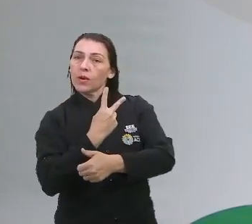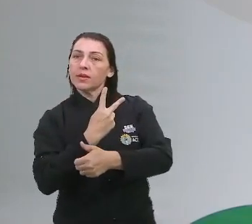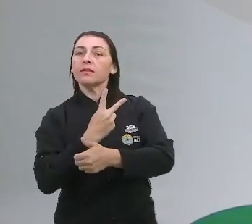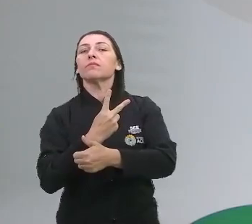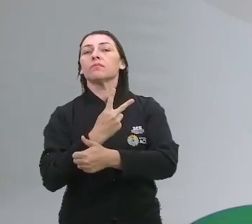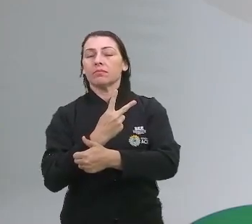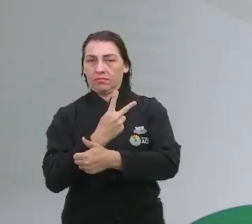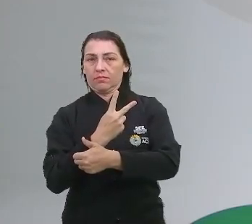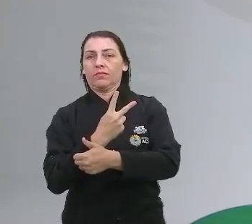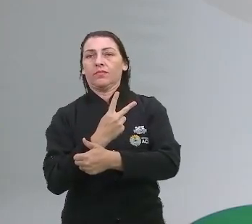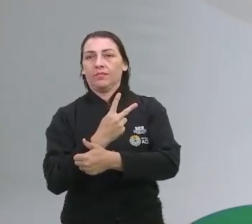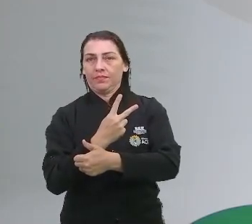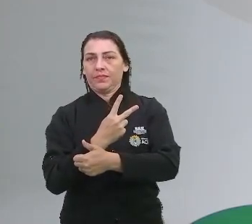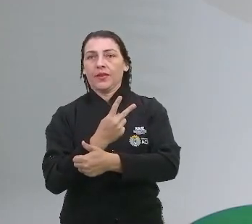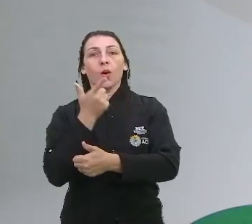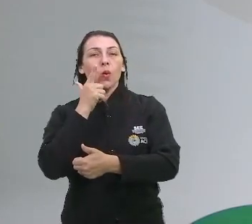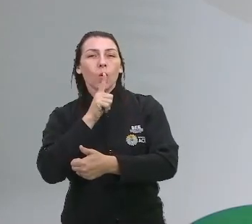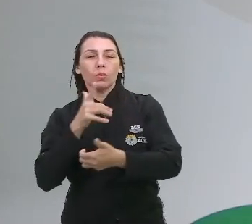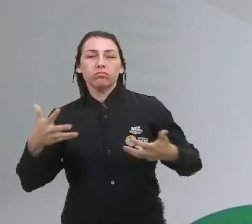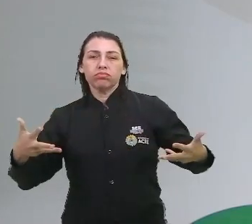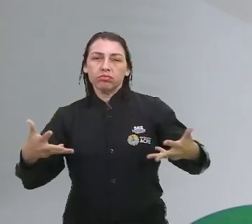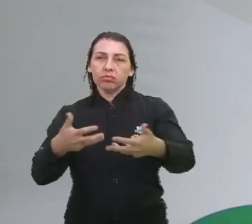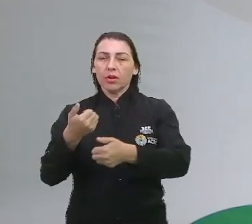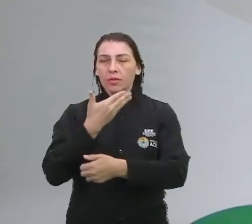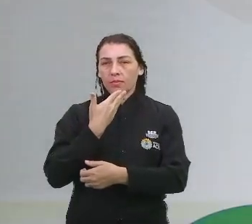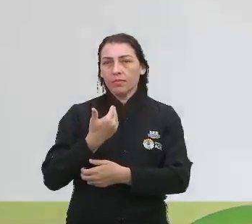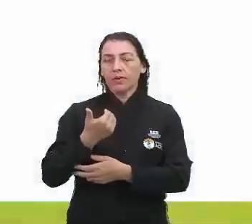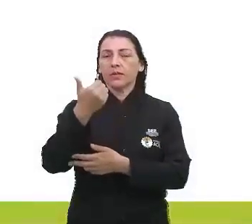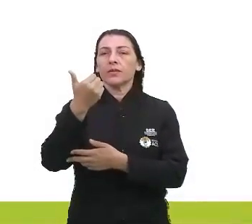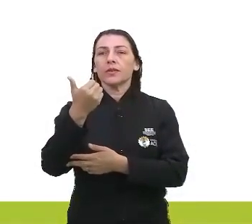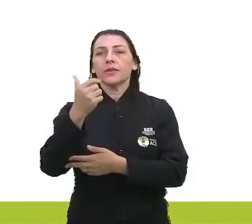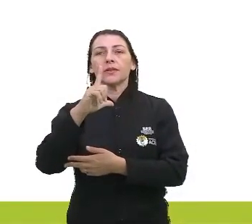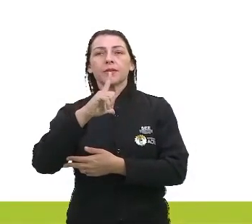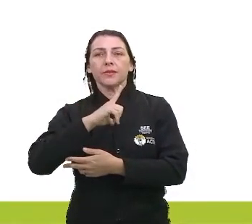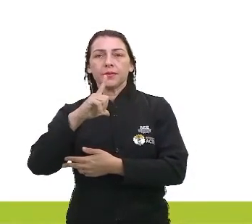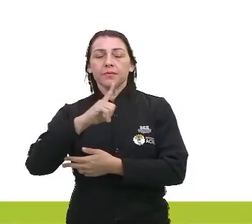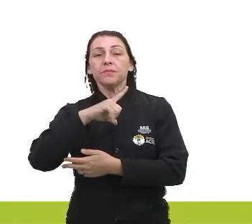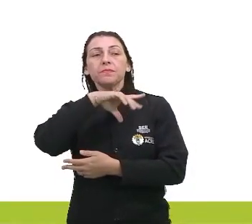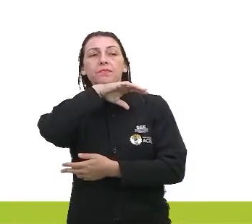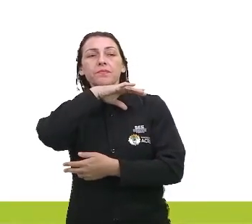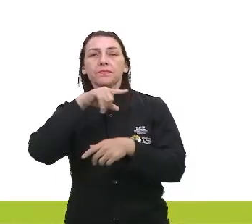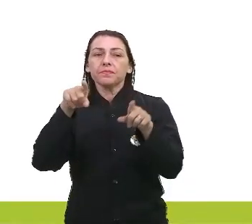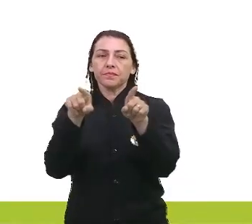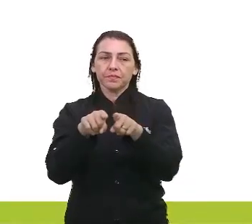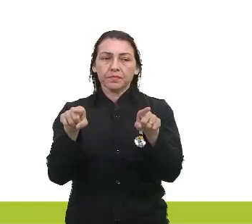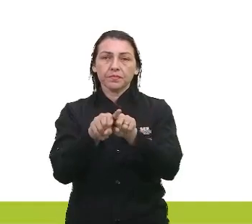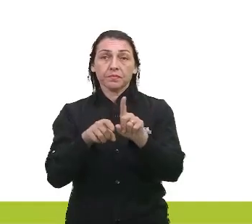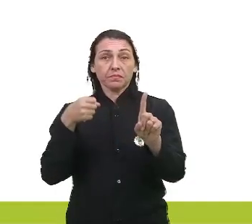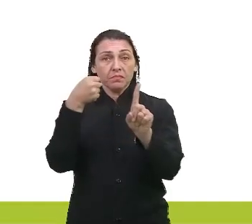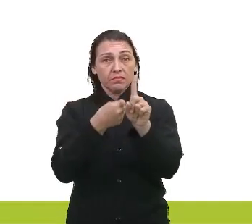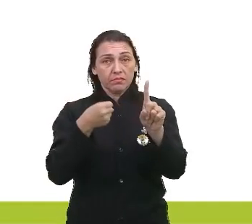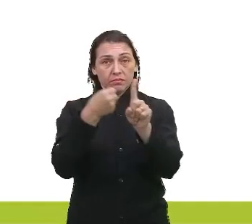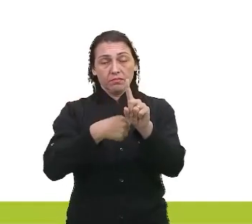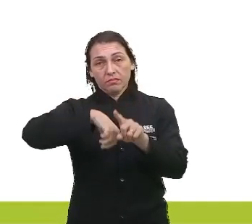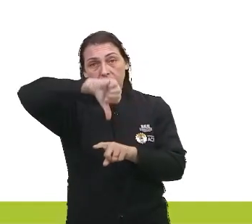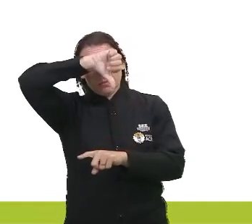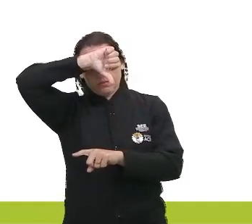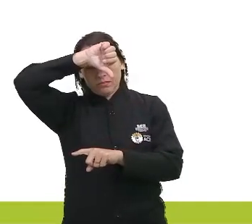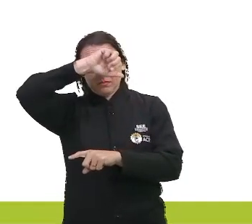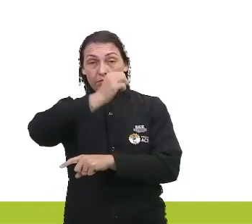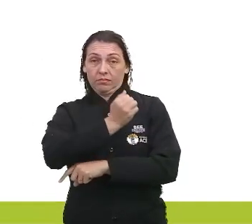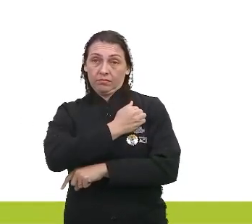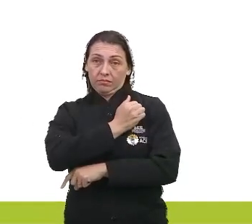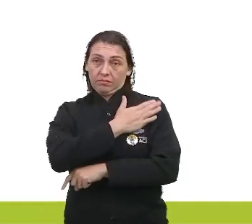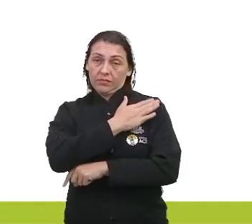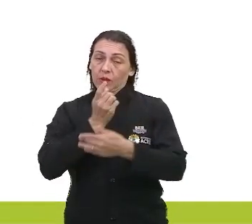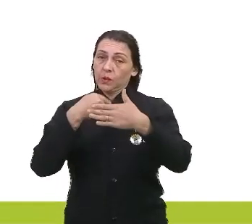mapeamento daquilo que eu consigo aprimorar e melhorar. Aqui a gente tem um efeito negativo, que é o impacto de estereótipos no preconceito que